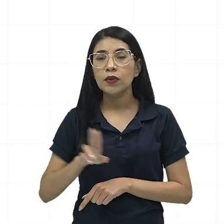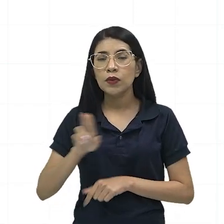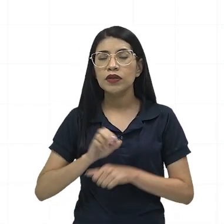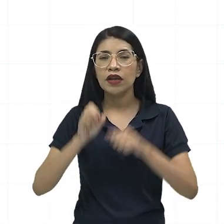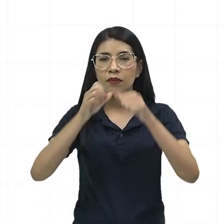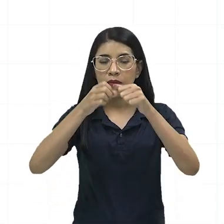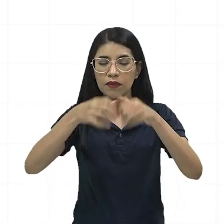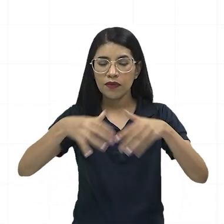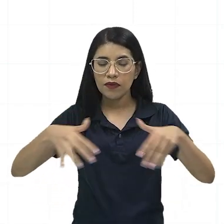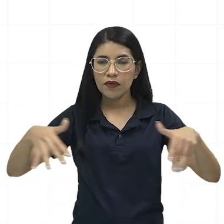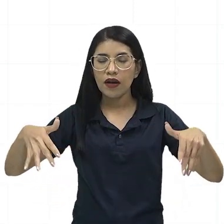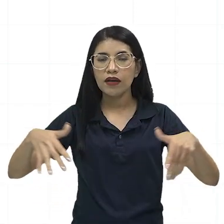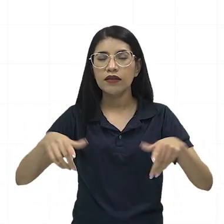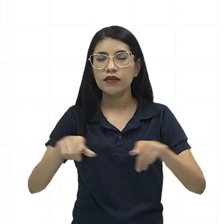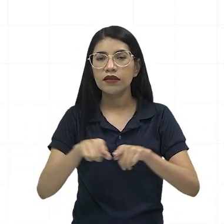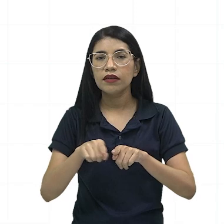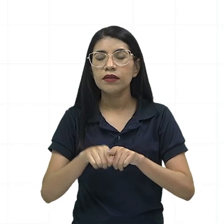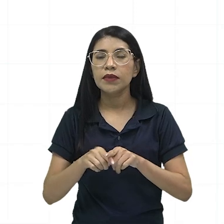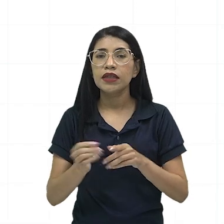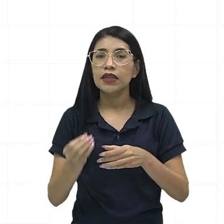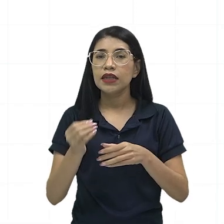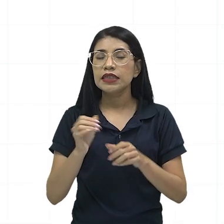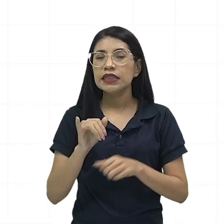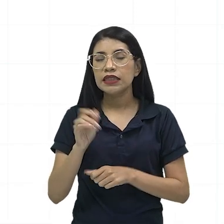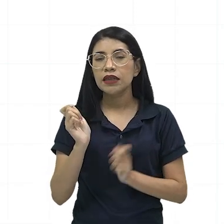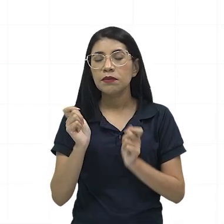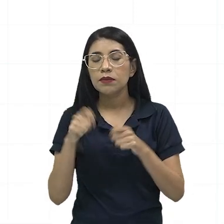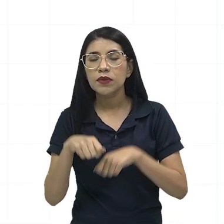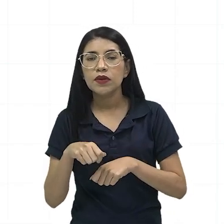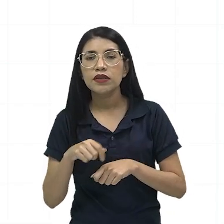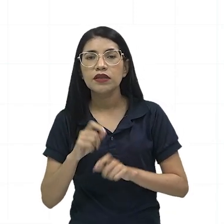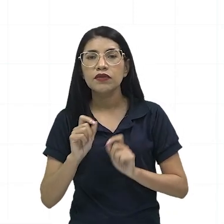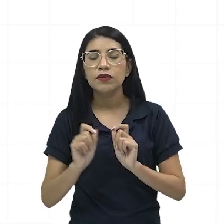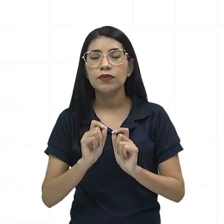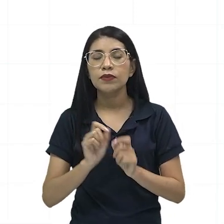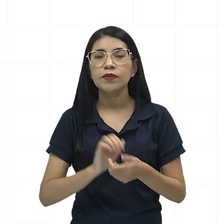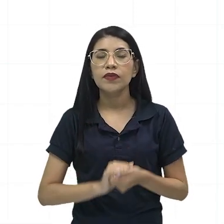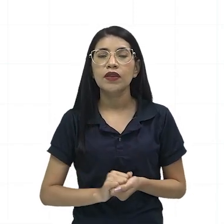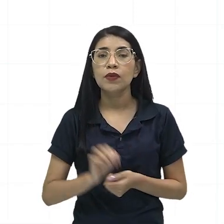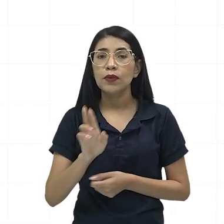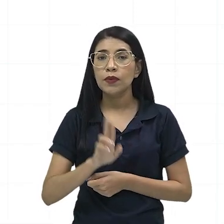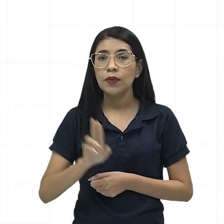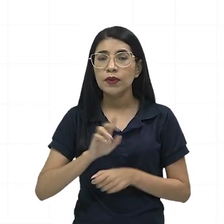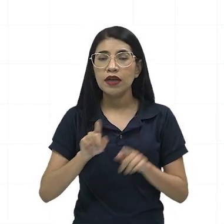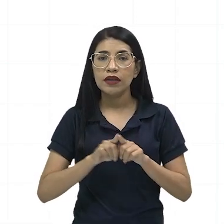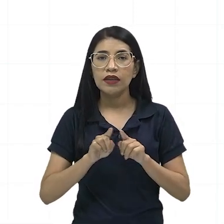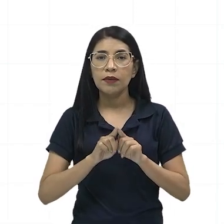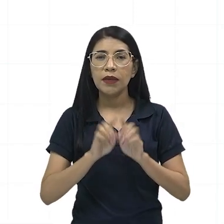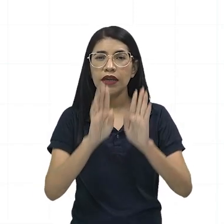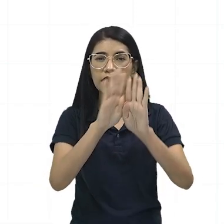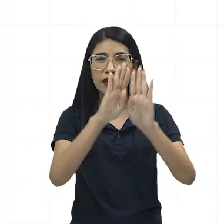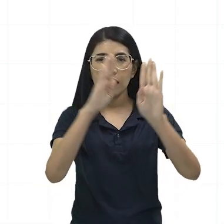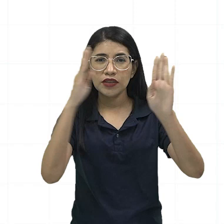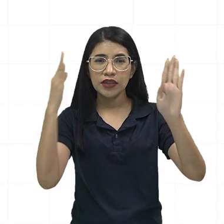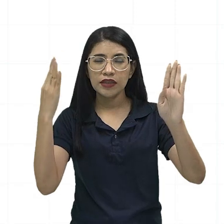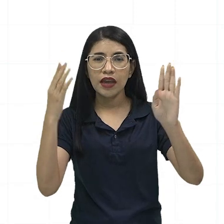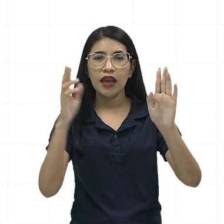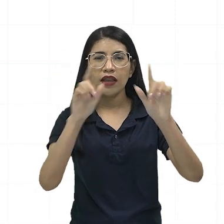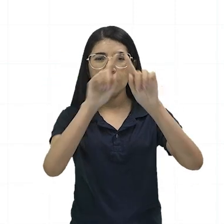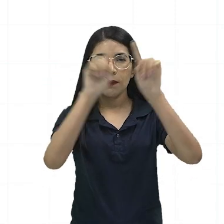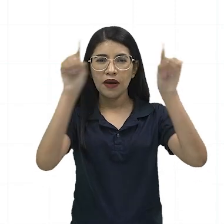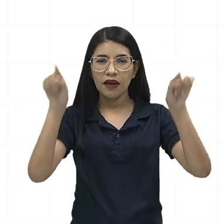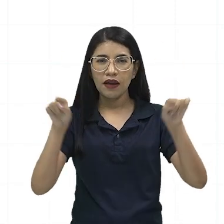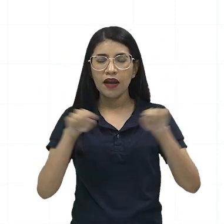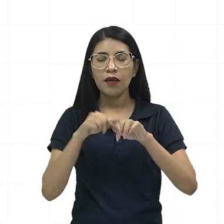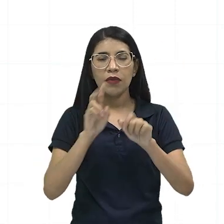de tela fina e, dentro do possível, colocação de telas de proteção nas janelas das